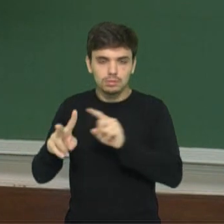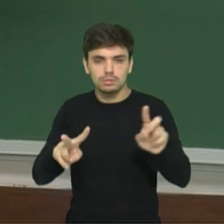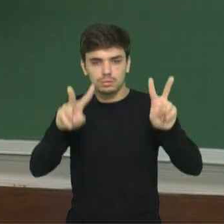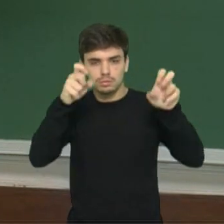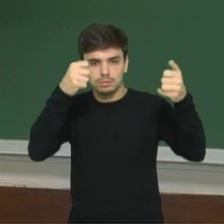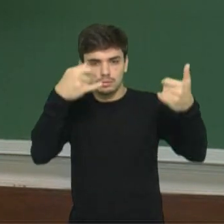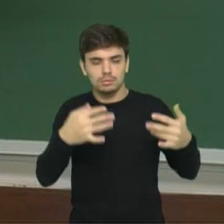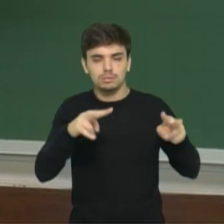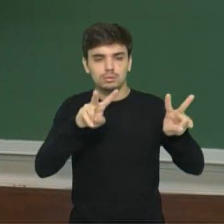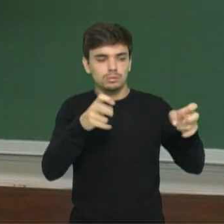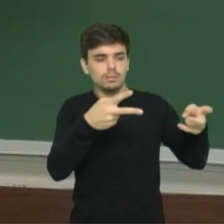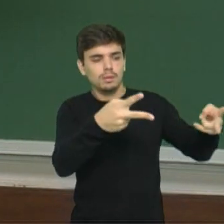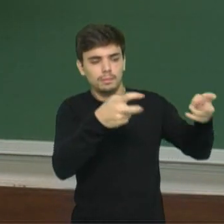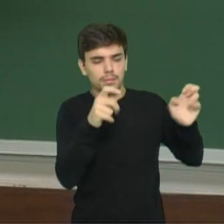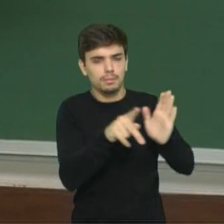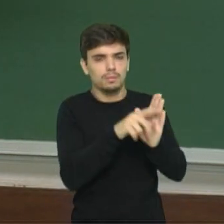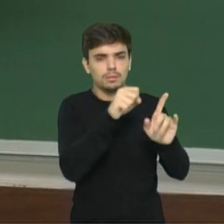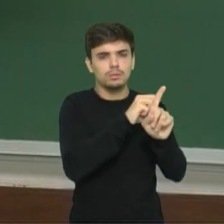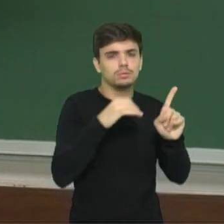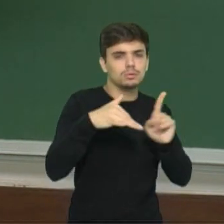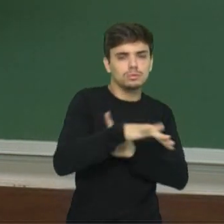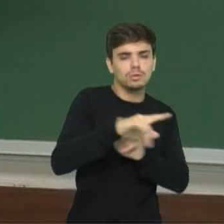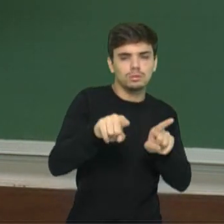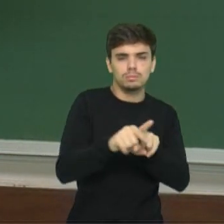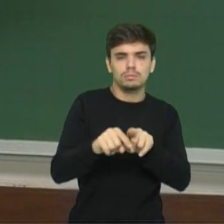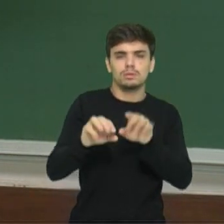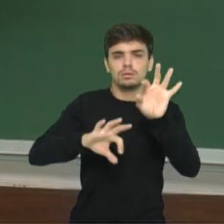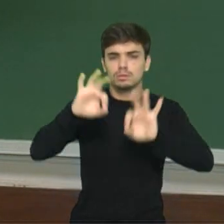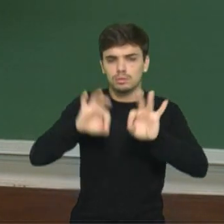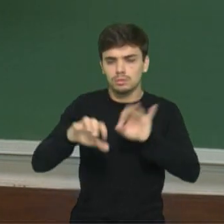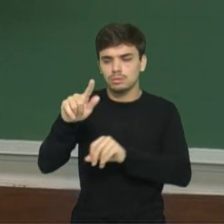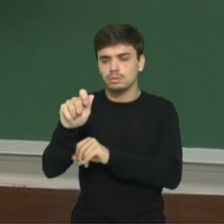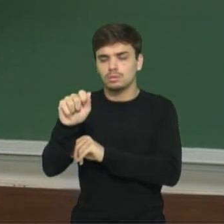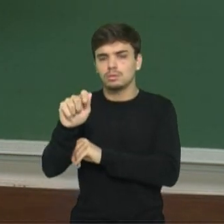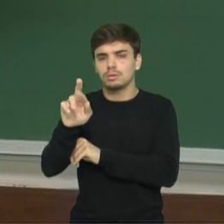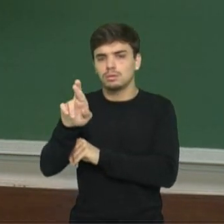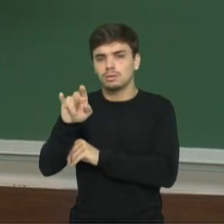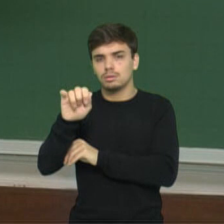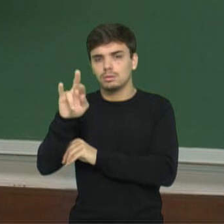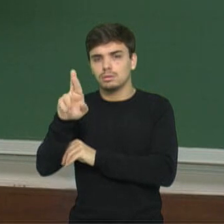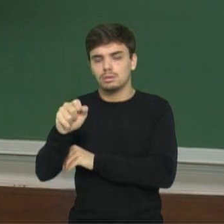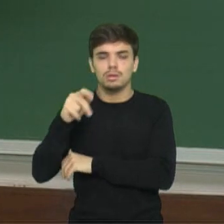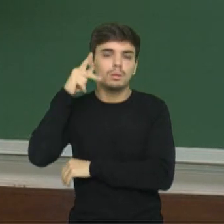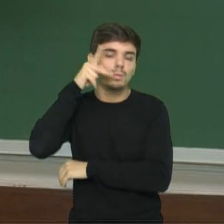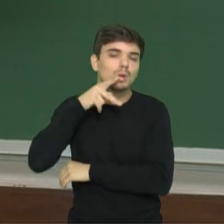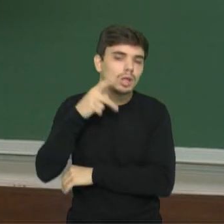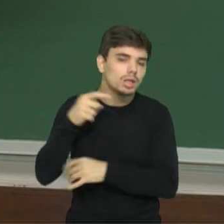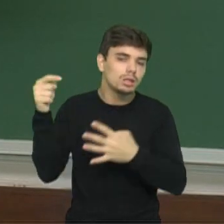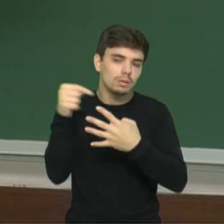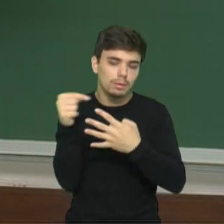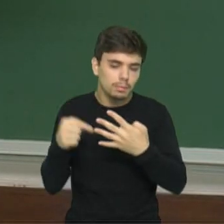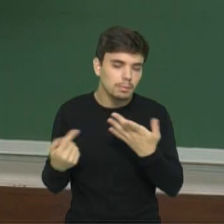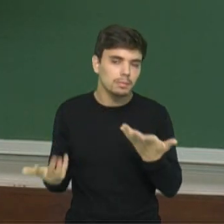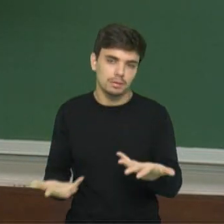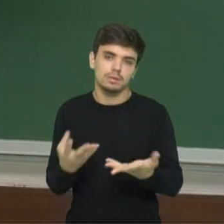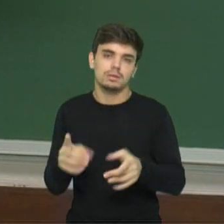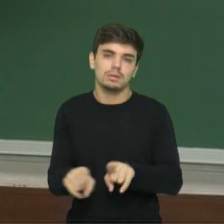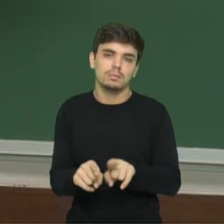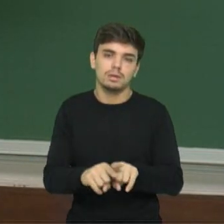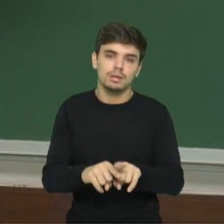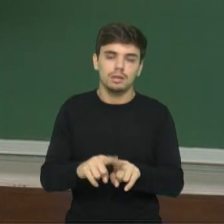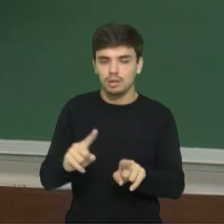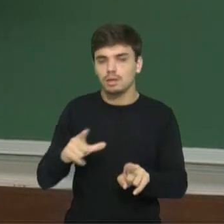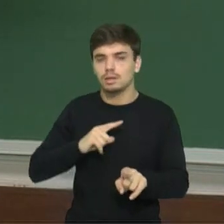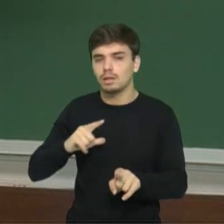aí de alguns aspectos do socialismo, reforma agrária, reforma de base, reforma política, o que faz acender o sinal amarelo lá